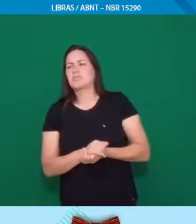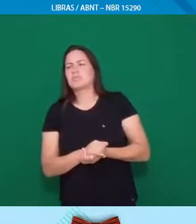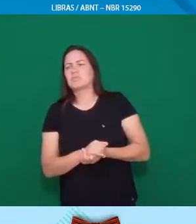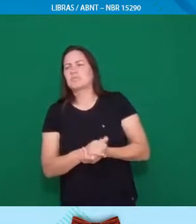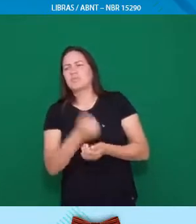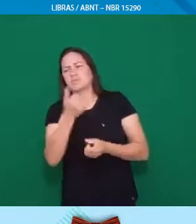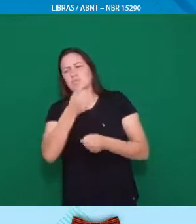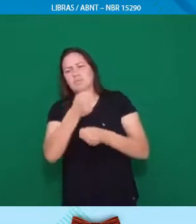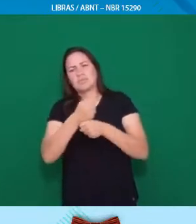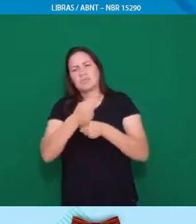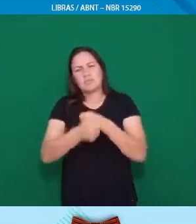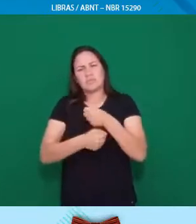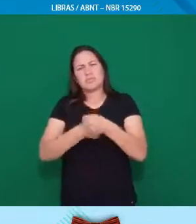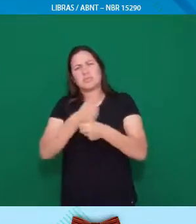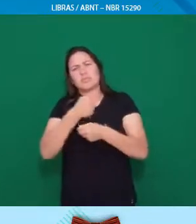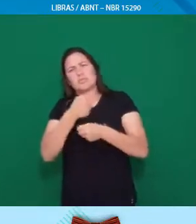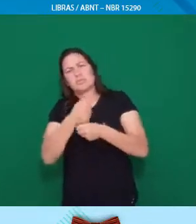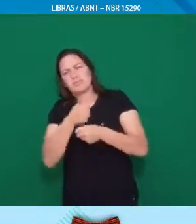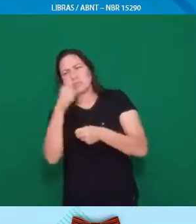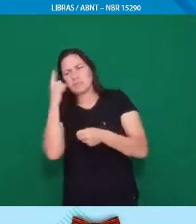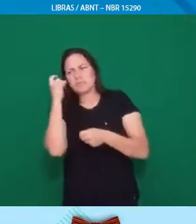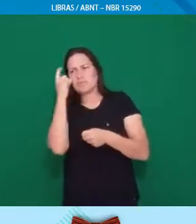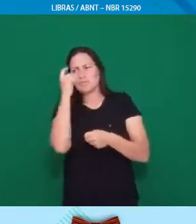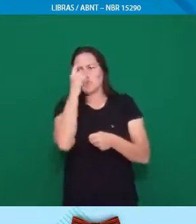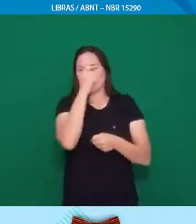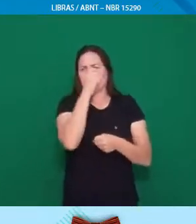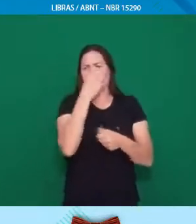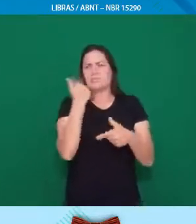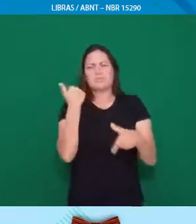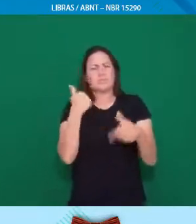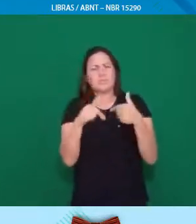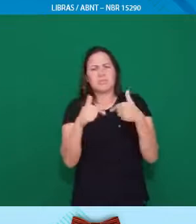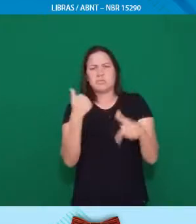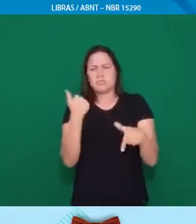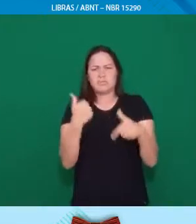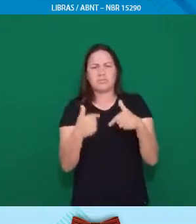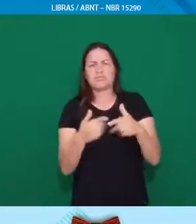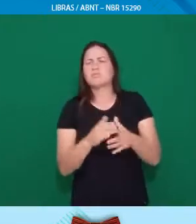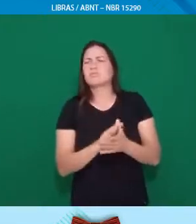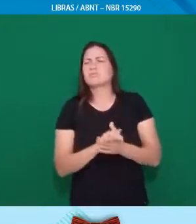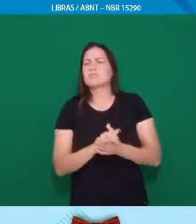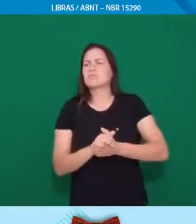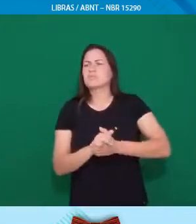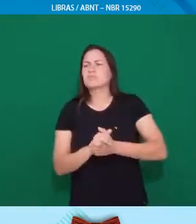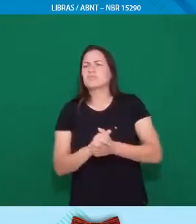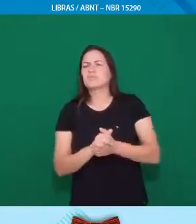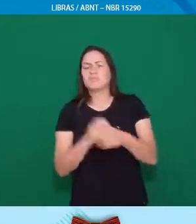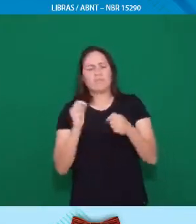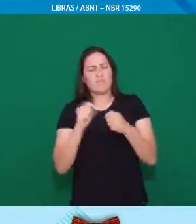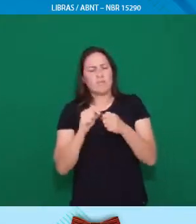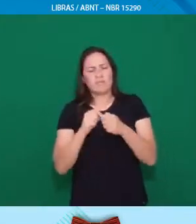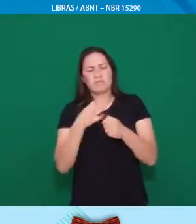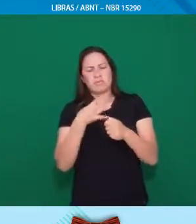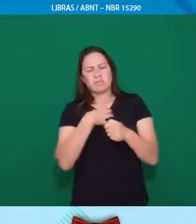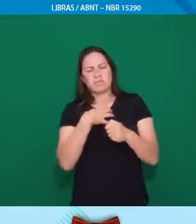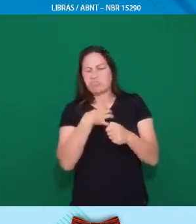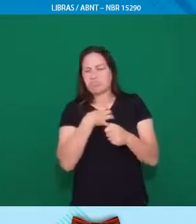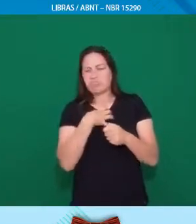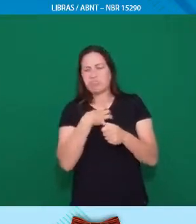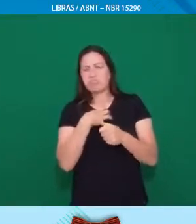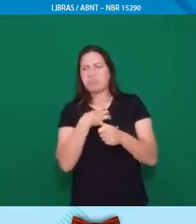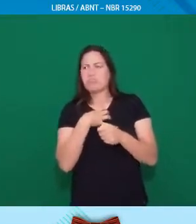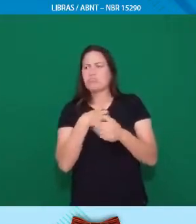nesse primeiro ano de dificuldades e de muitas coisas que criaram assim um ambiente